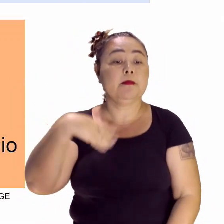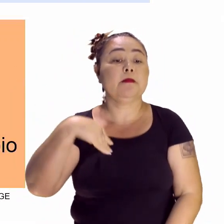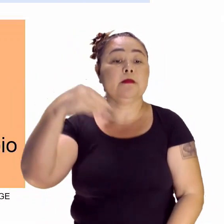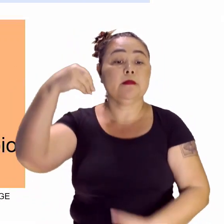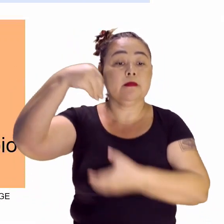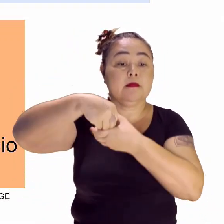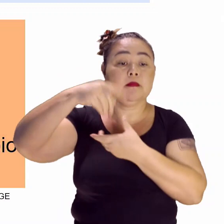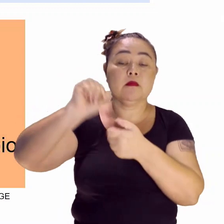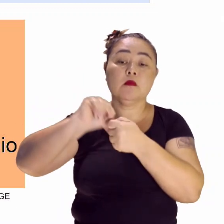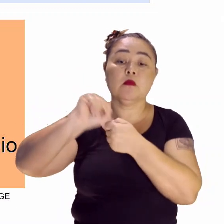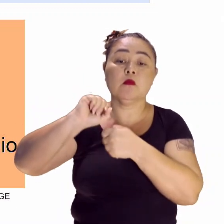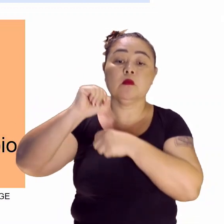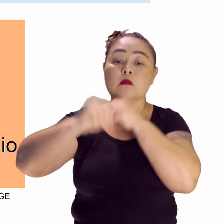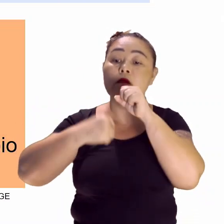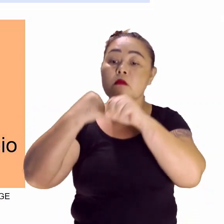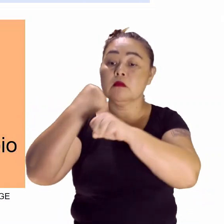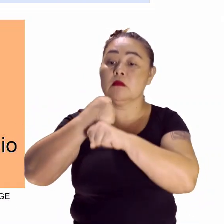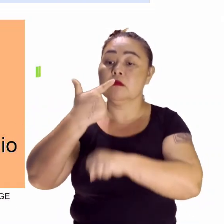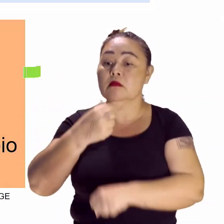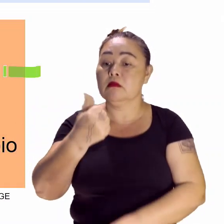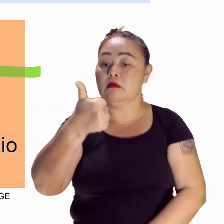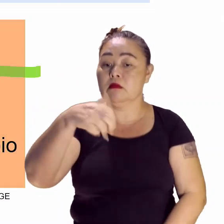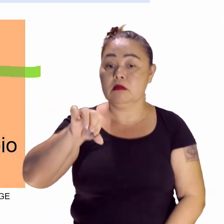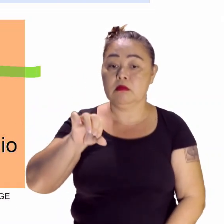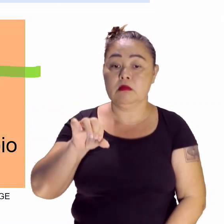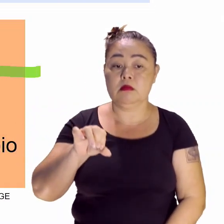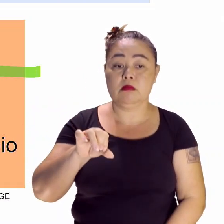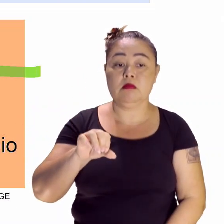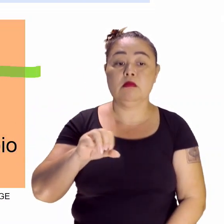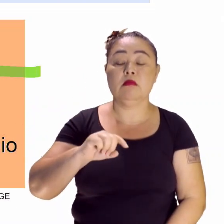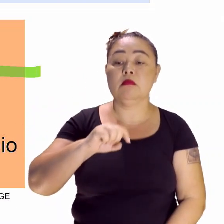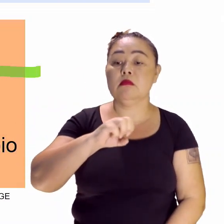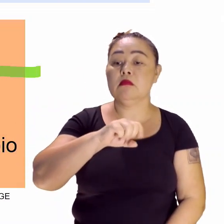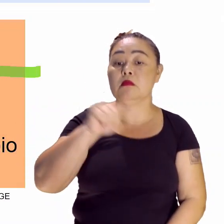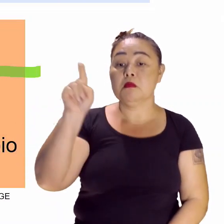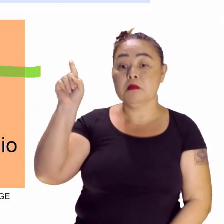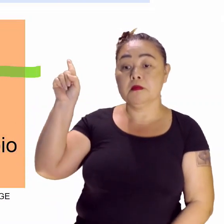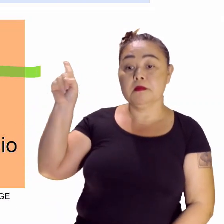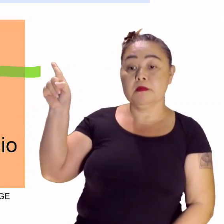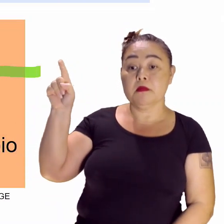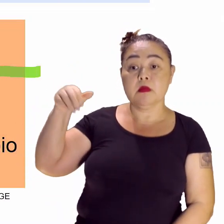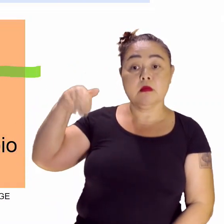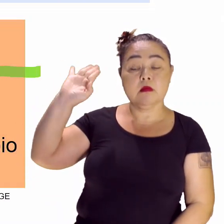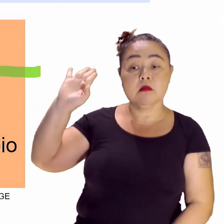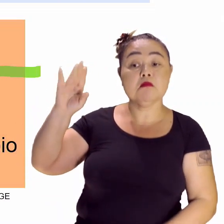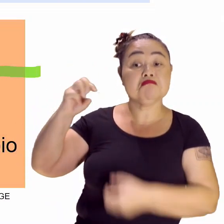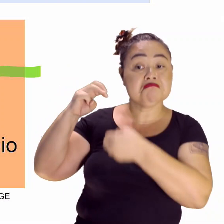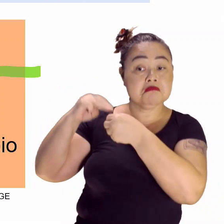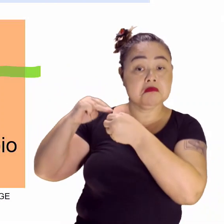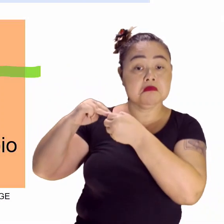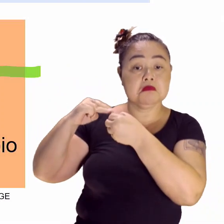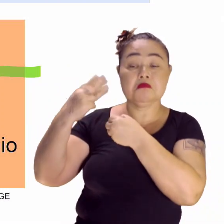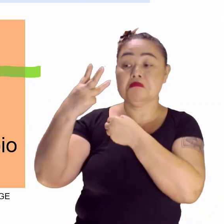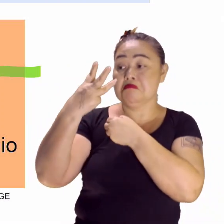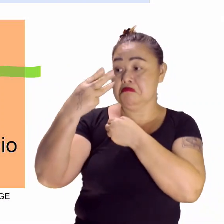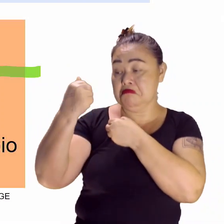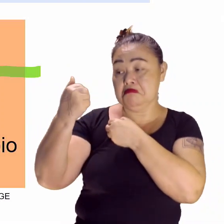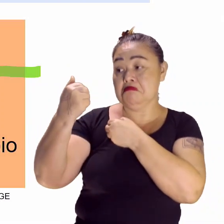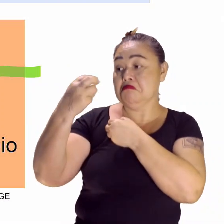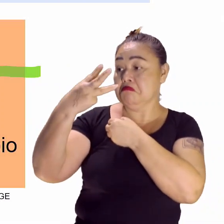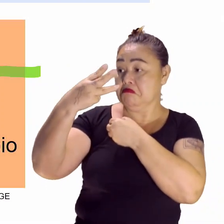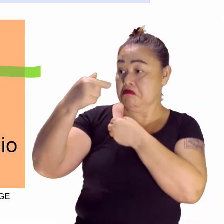de acordo covid-19 São Miguel do Guaporé 37 mil toneladas